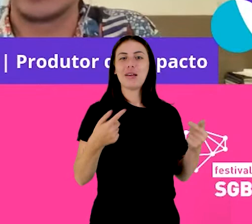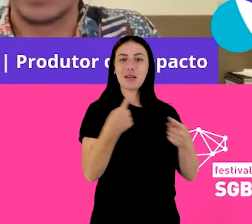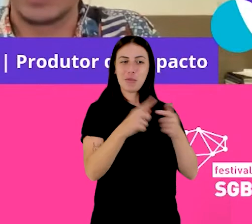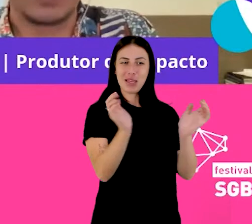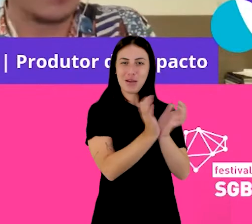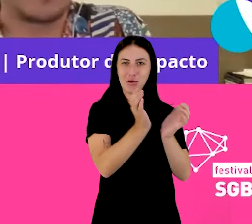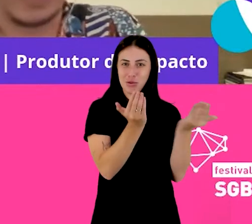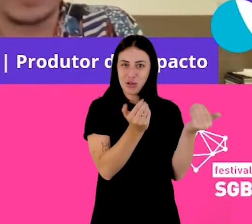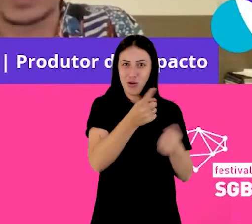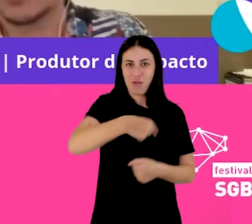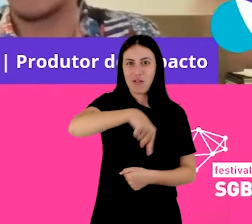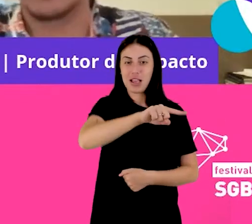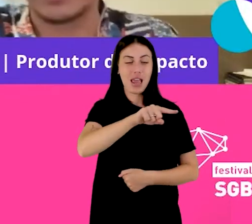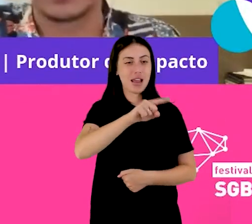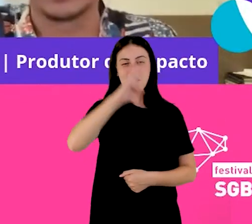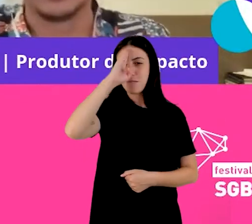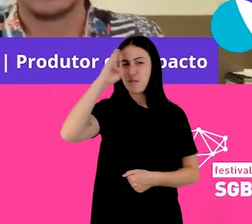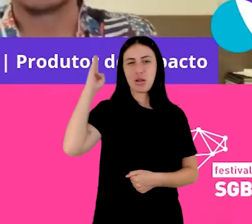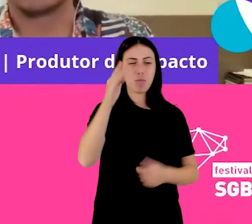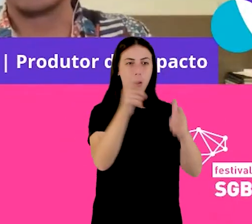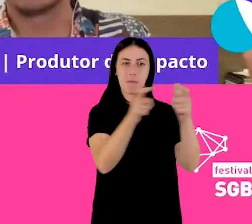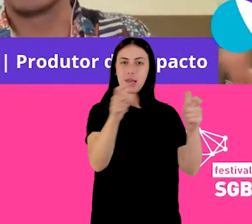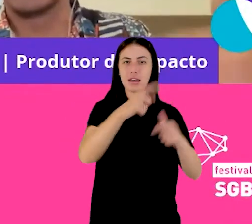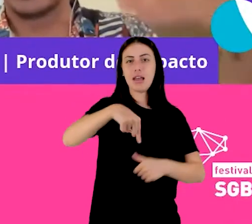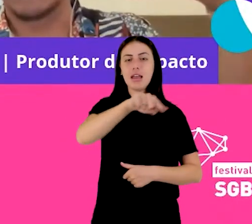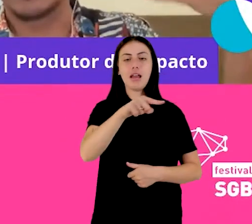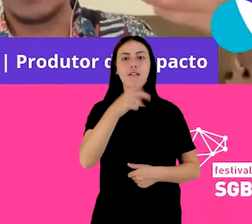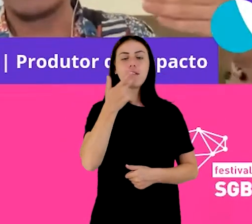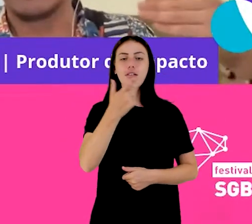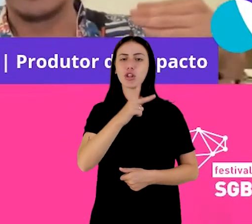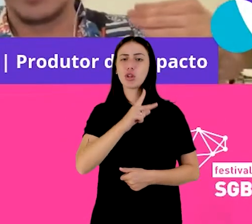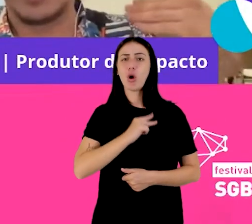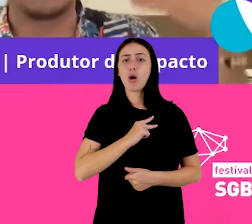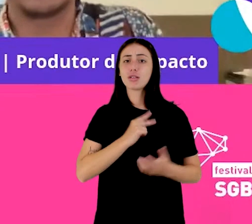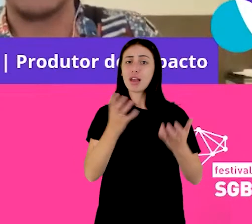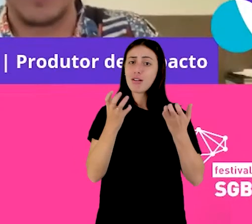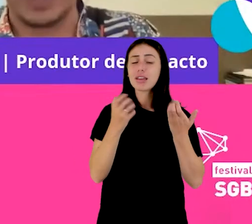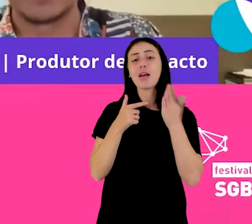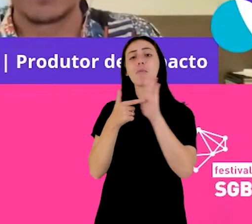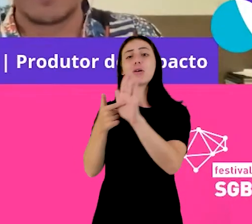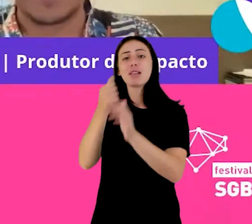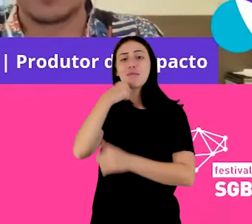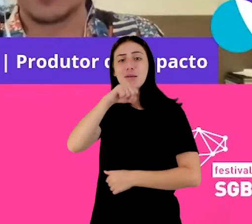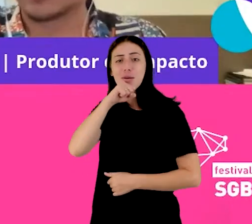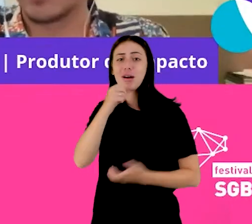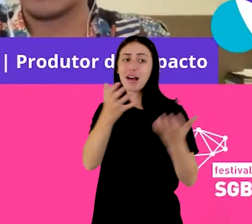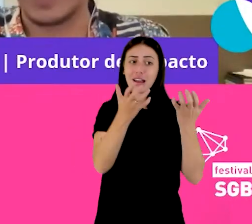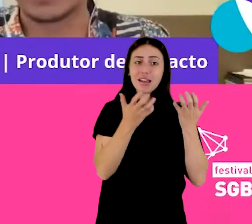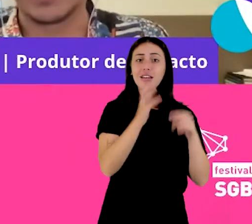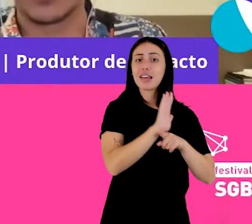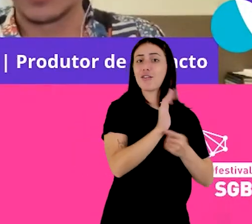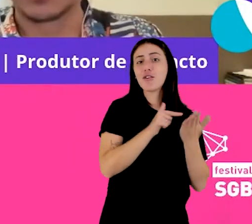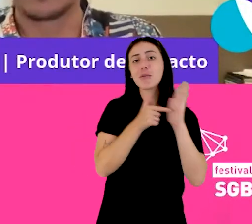quero que minha mãe assista, eu quero que meu pai assista, eu quero que minha avó assista. Todos recomendavam alguém da família, uma pessoa mais